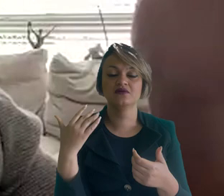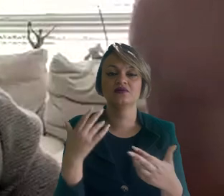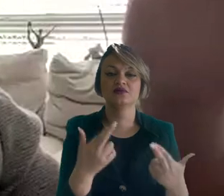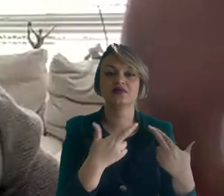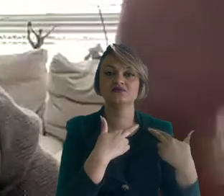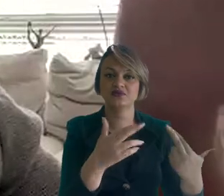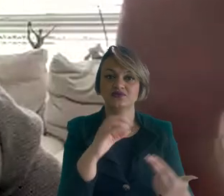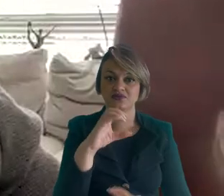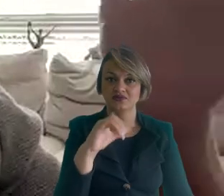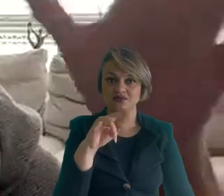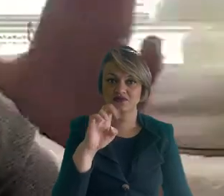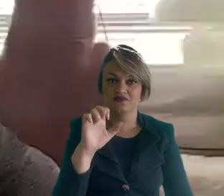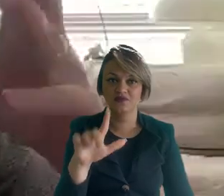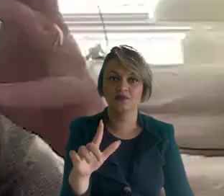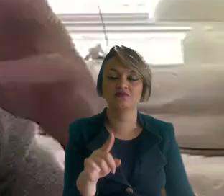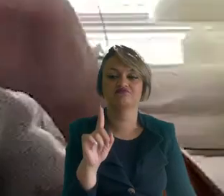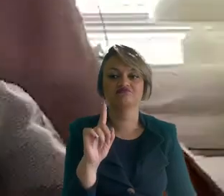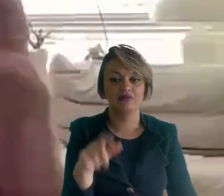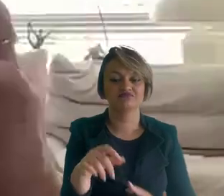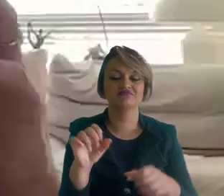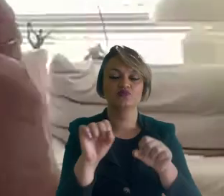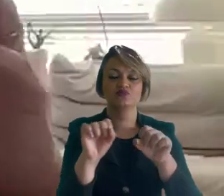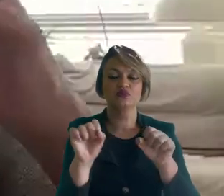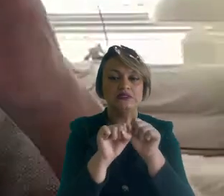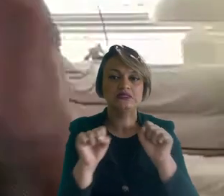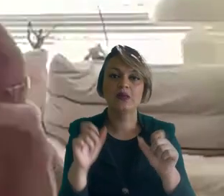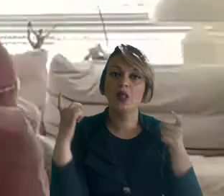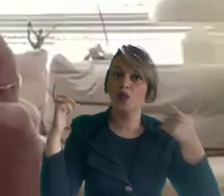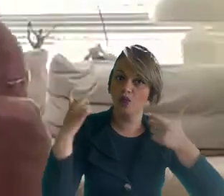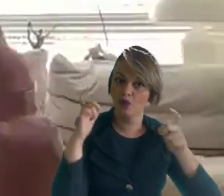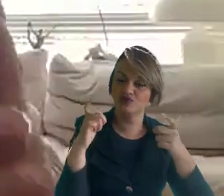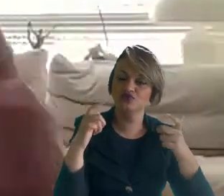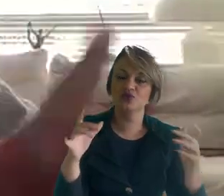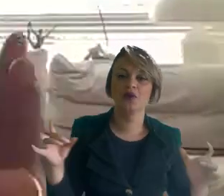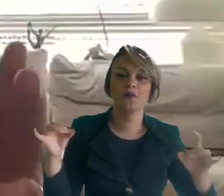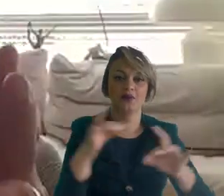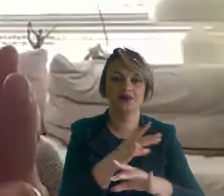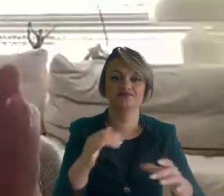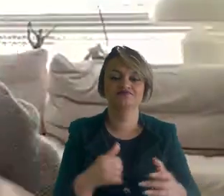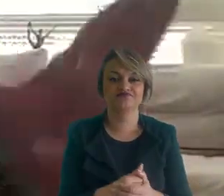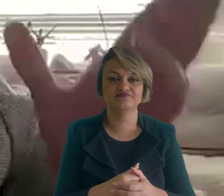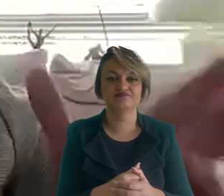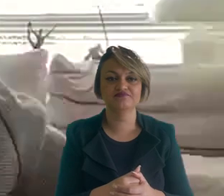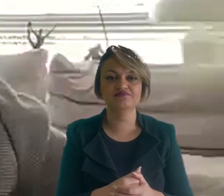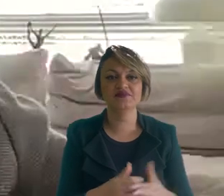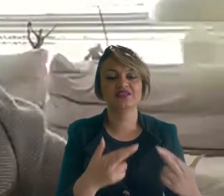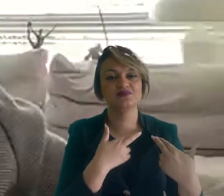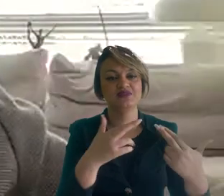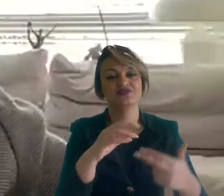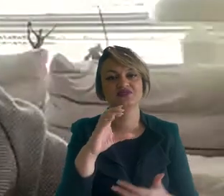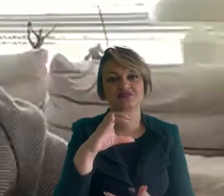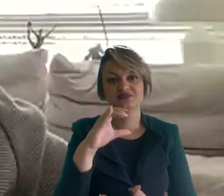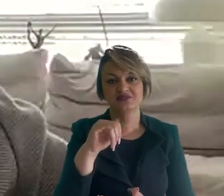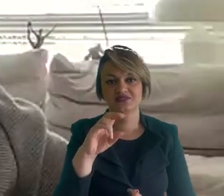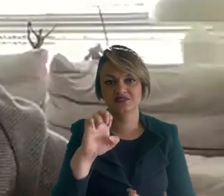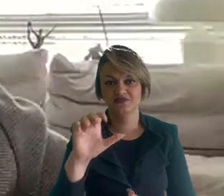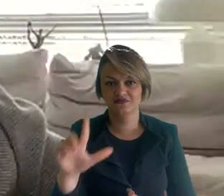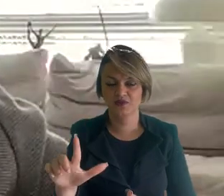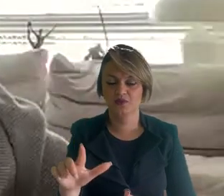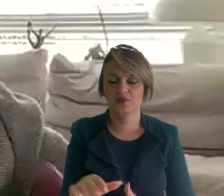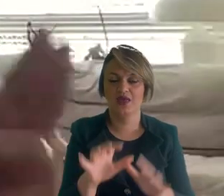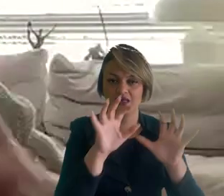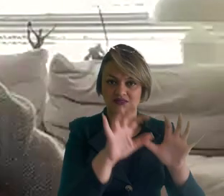responsabilidade civil é um sistema porque ele é lógico e completo responsabilidade civil é diferente da responsabilidade